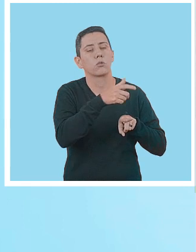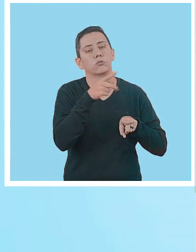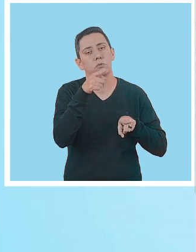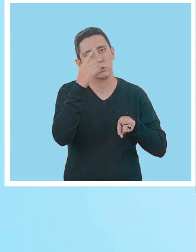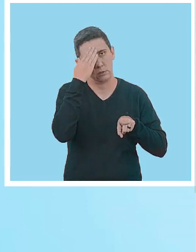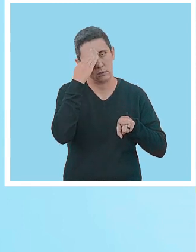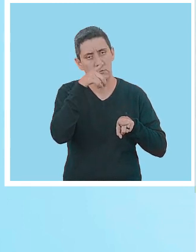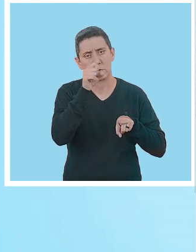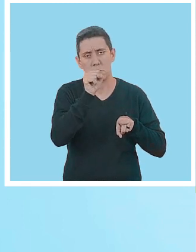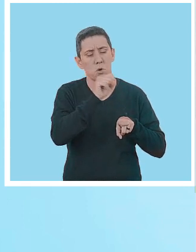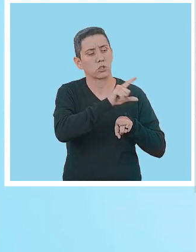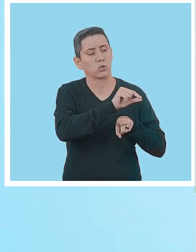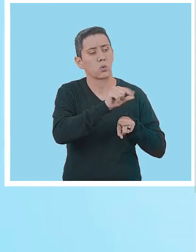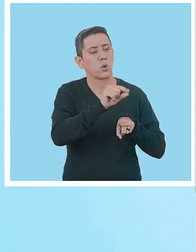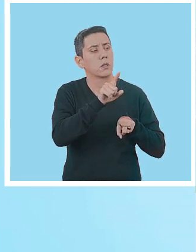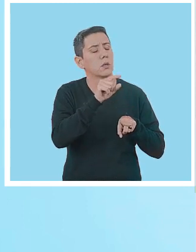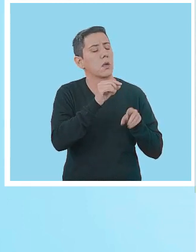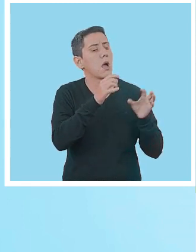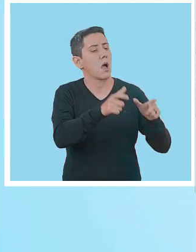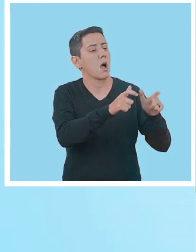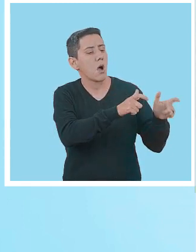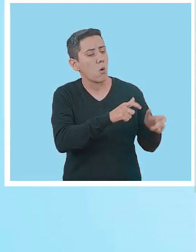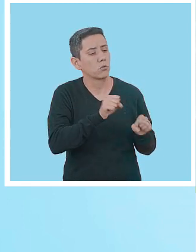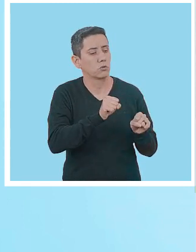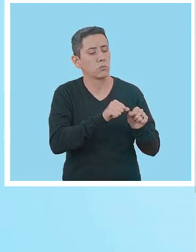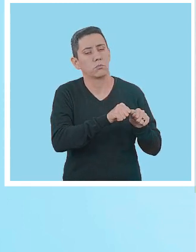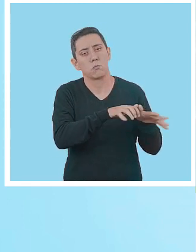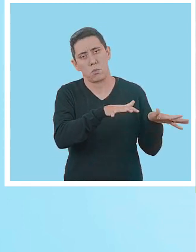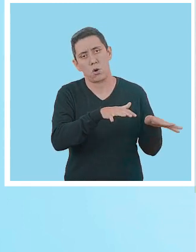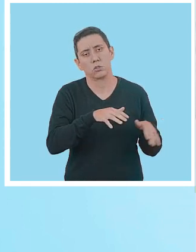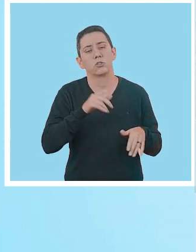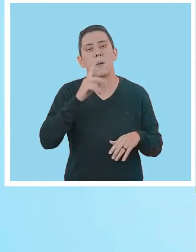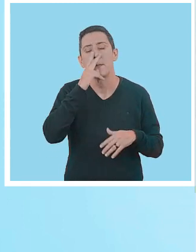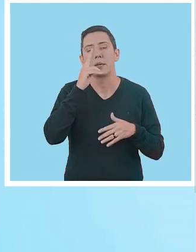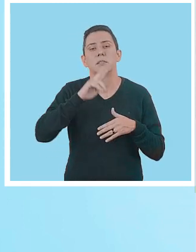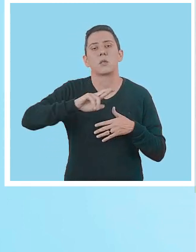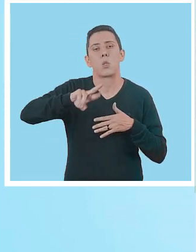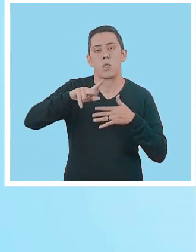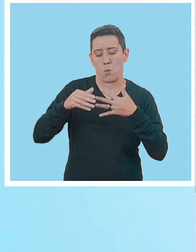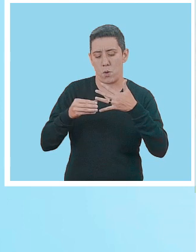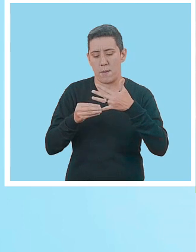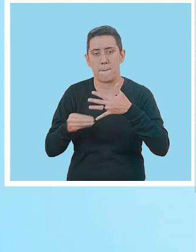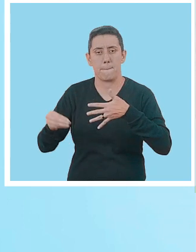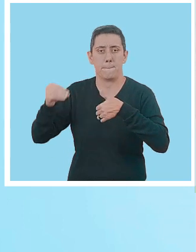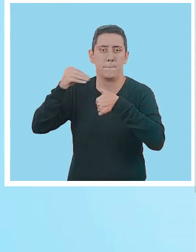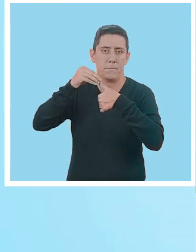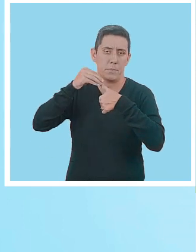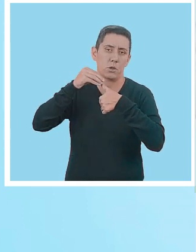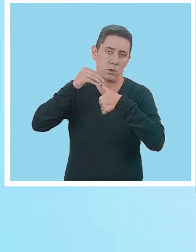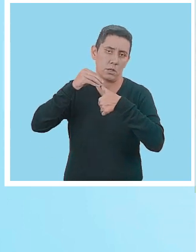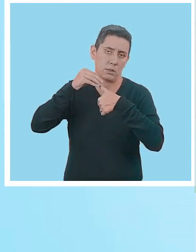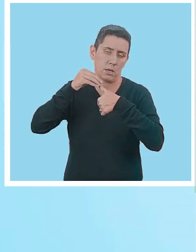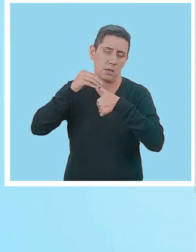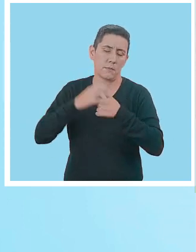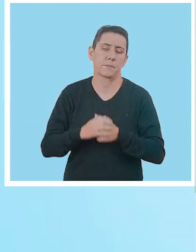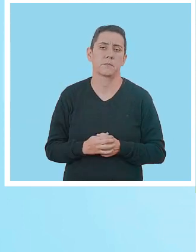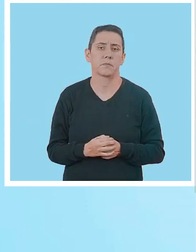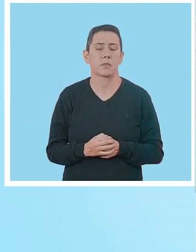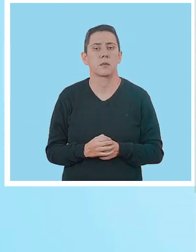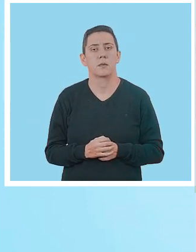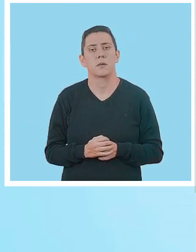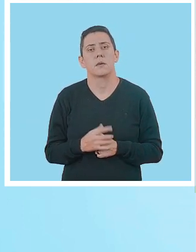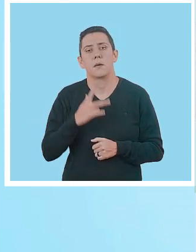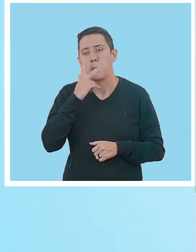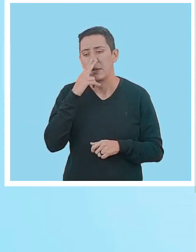aquelas secundárias daquela não prioritárias dele assim né que podem ficar alguma alguns períodos sem